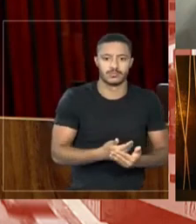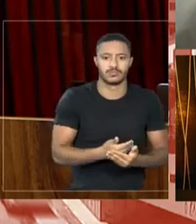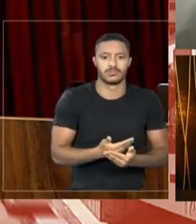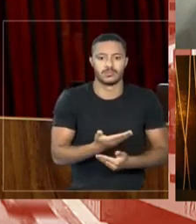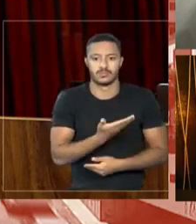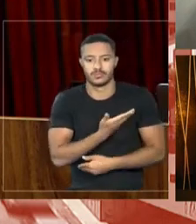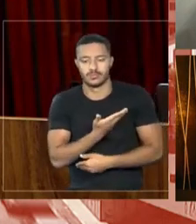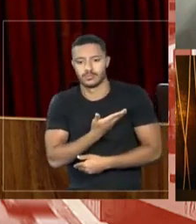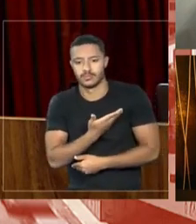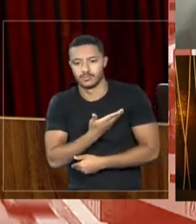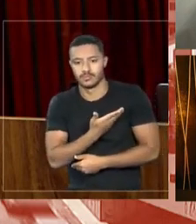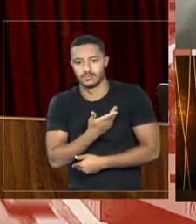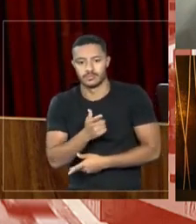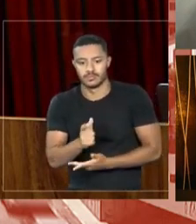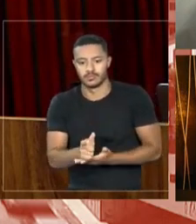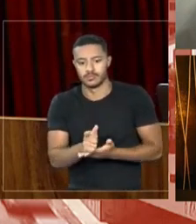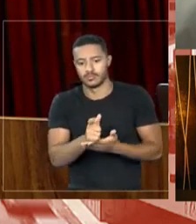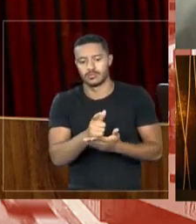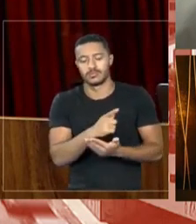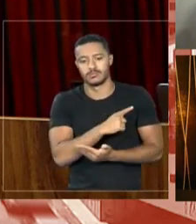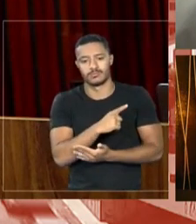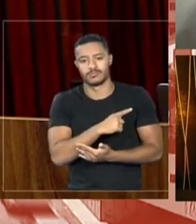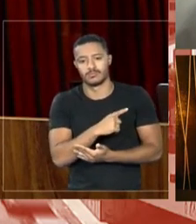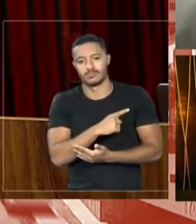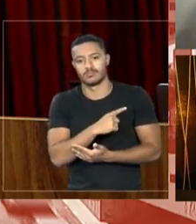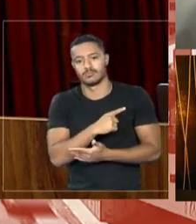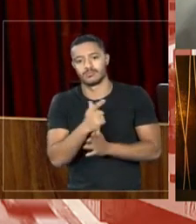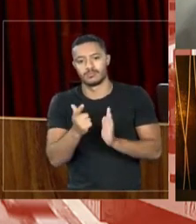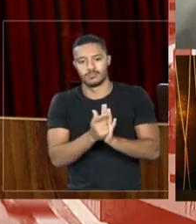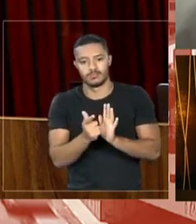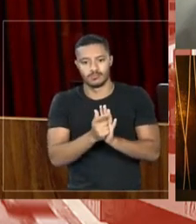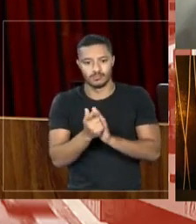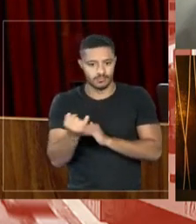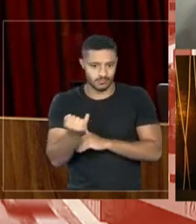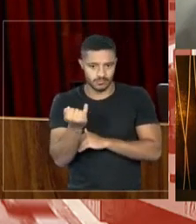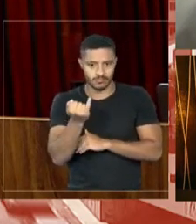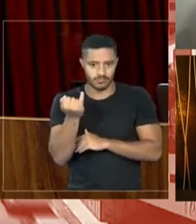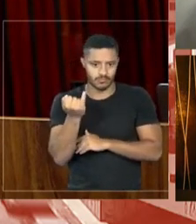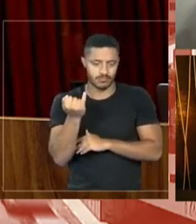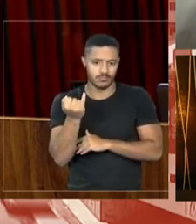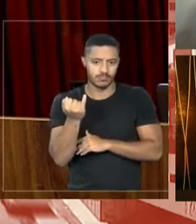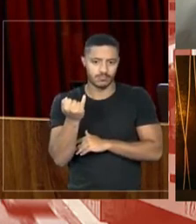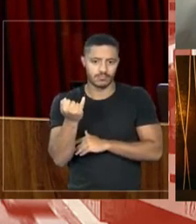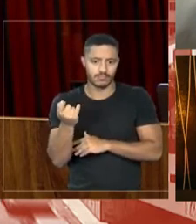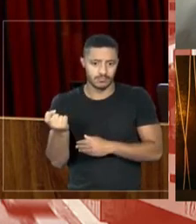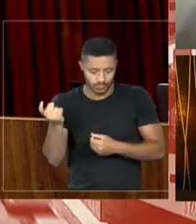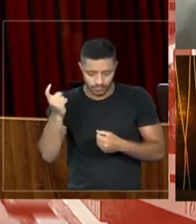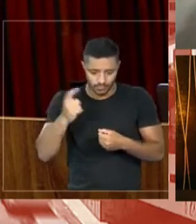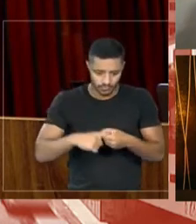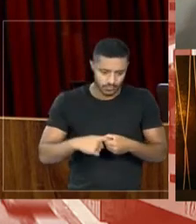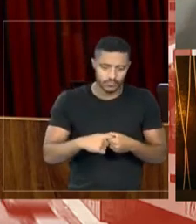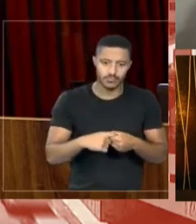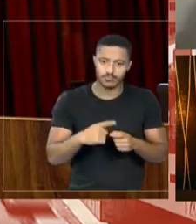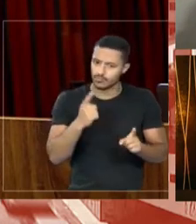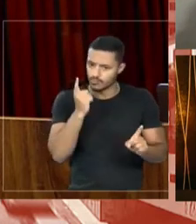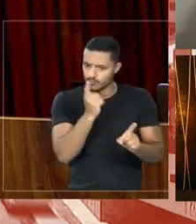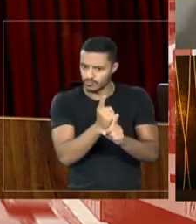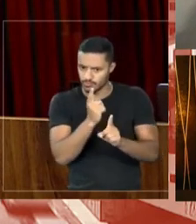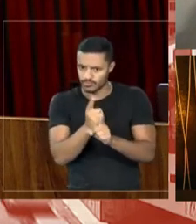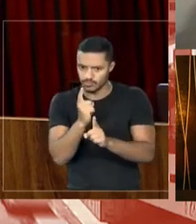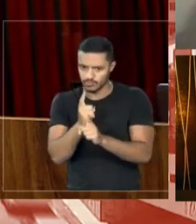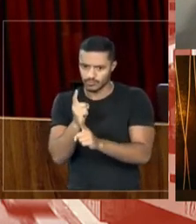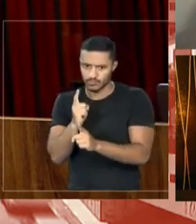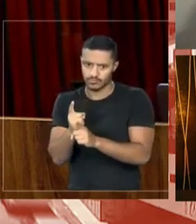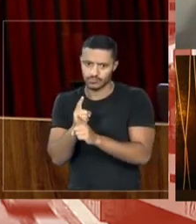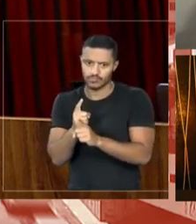faz parte do cargo que ele ocupa para ele deixar bem claro que o TSE tá de olho nos crimes que estão sendo cometidos contra a democracia